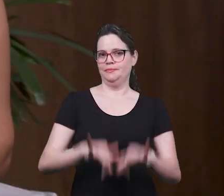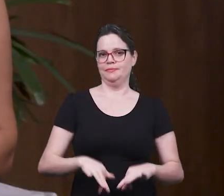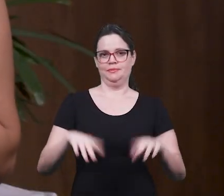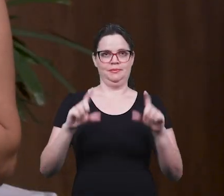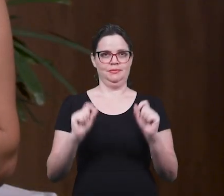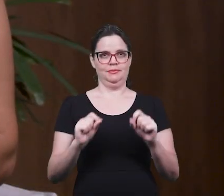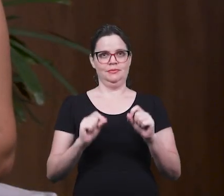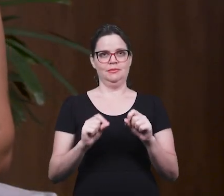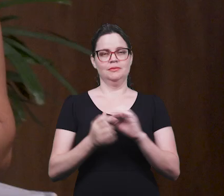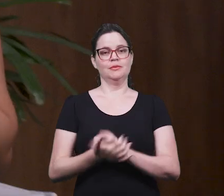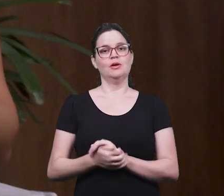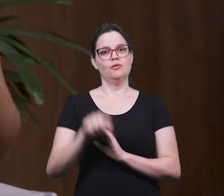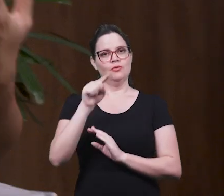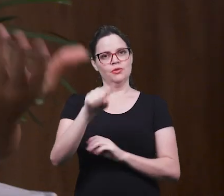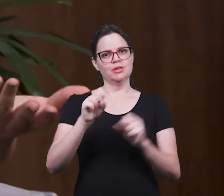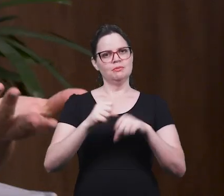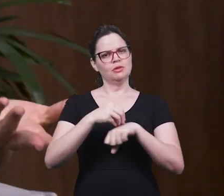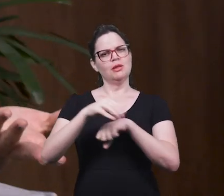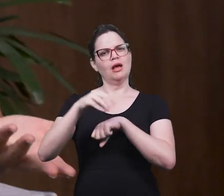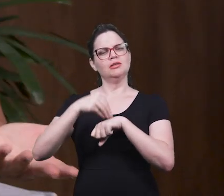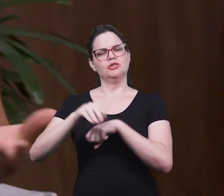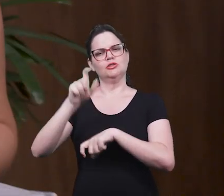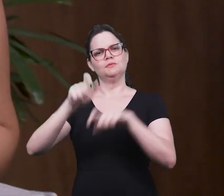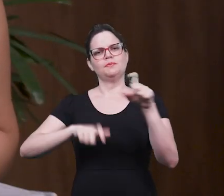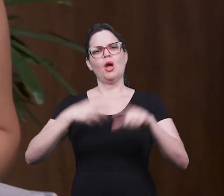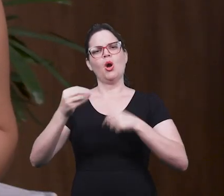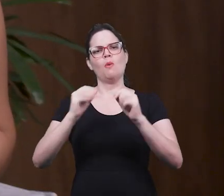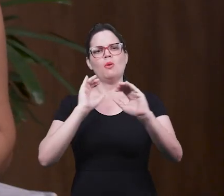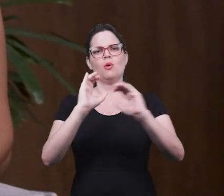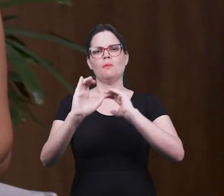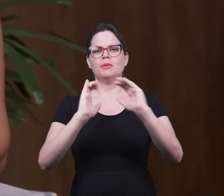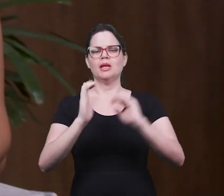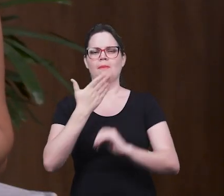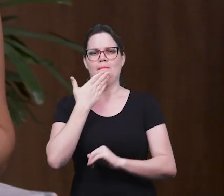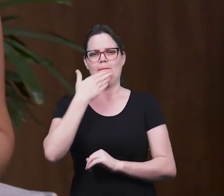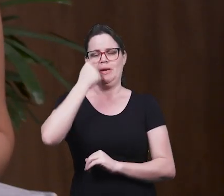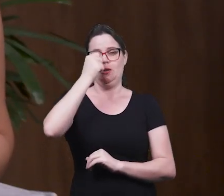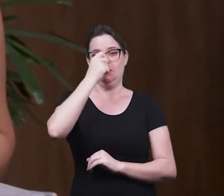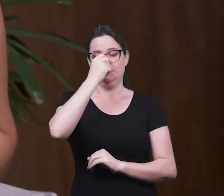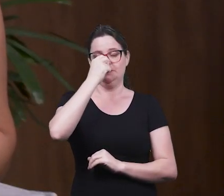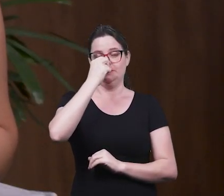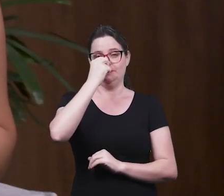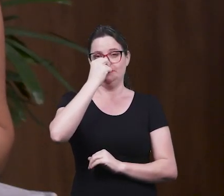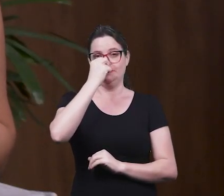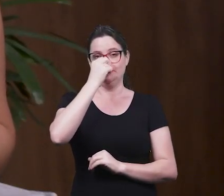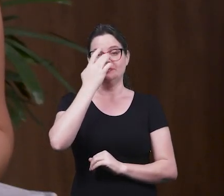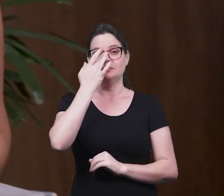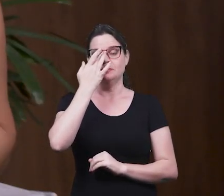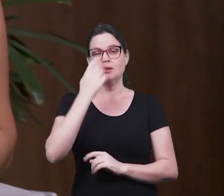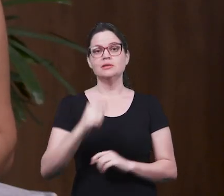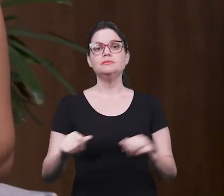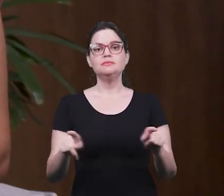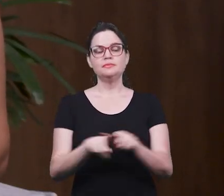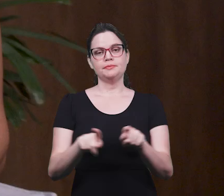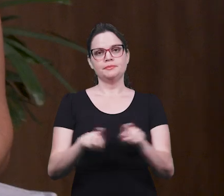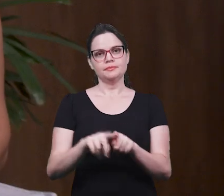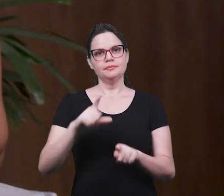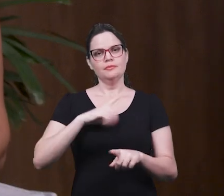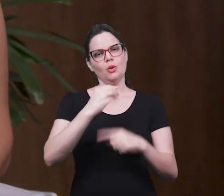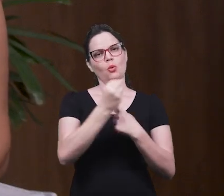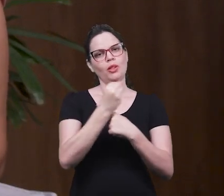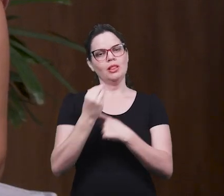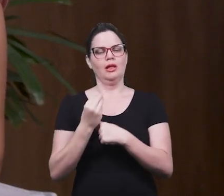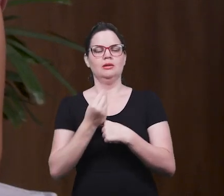eu gostaria que você desse uma dica para as pessoas como elas podem se comunicar melhor e preservar e manter a voz e a